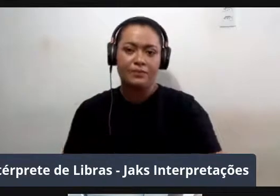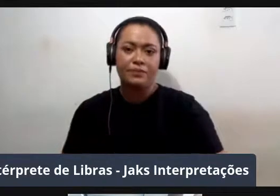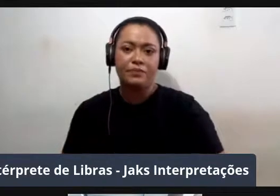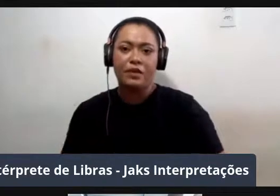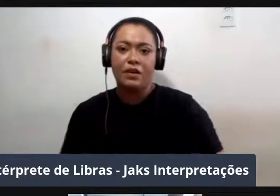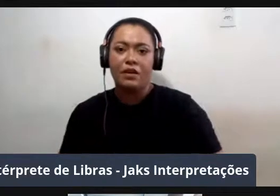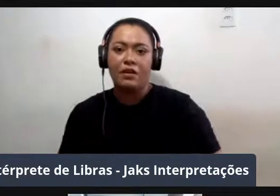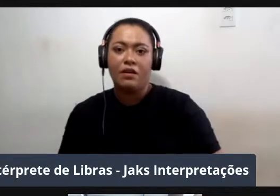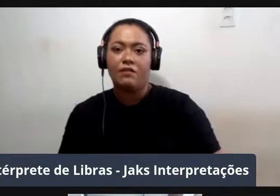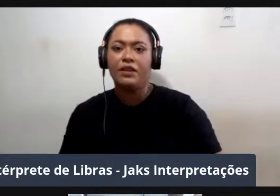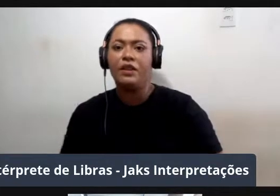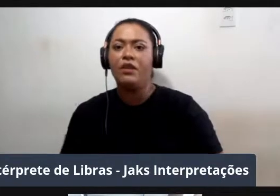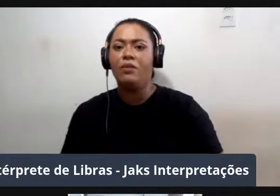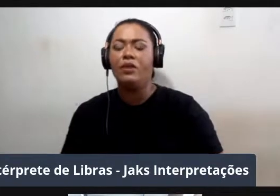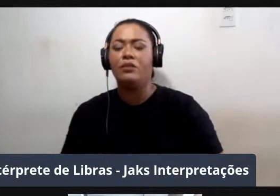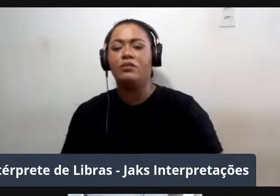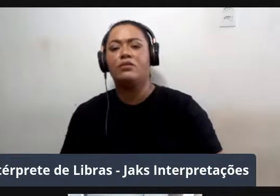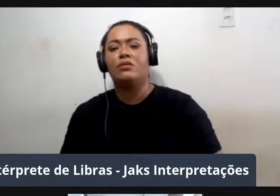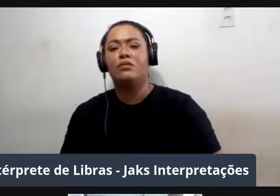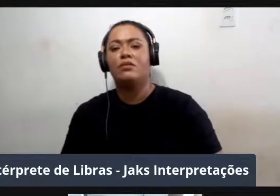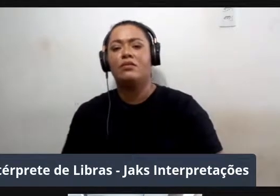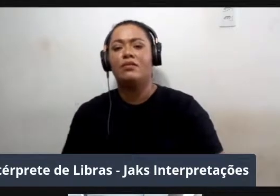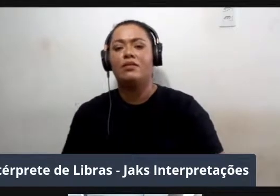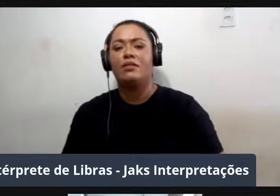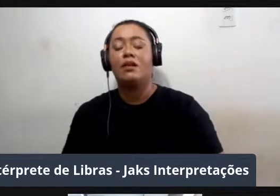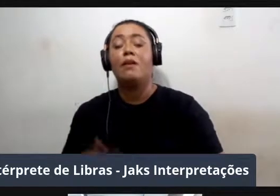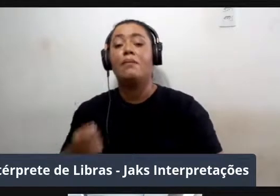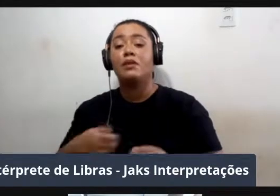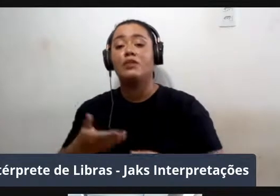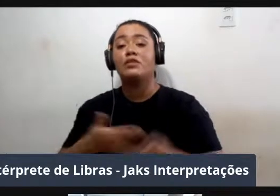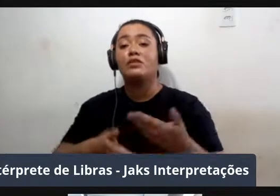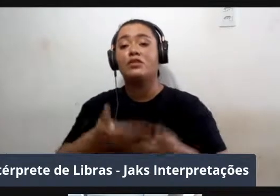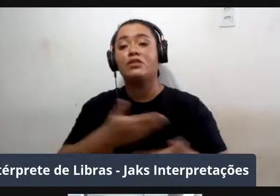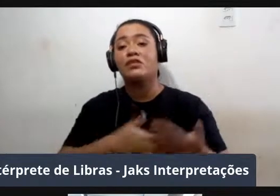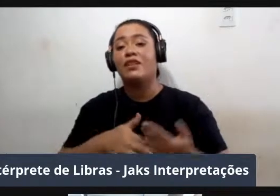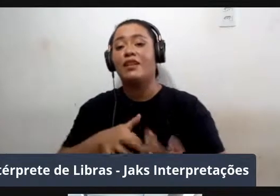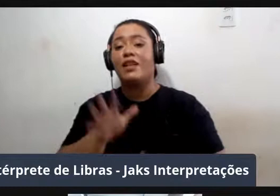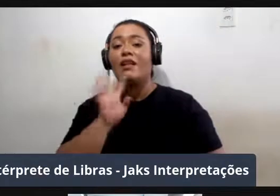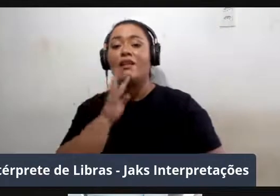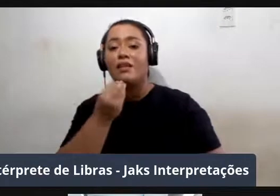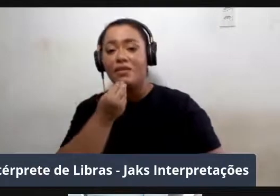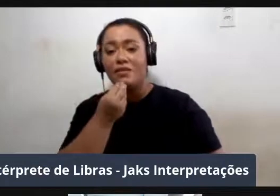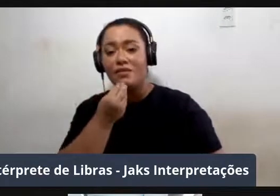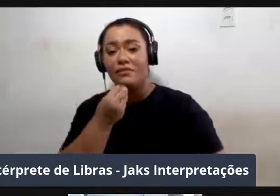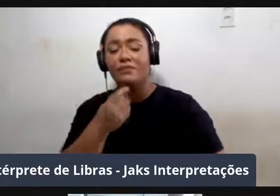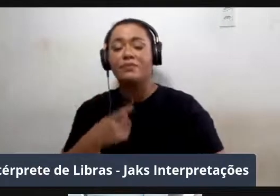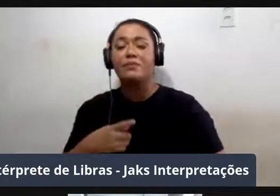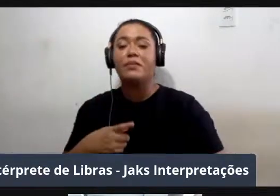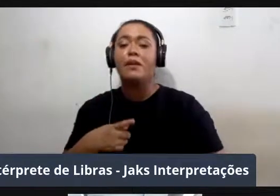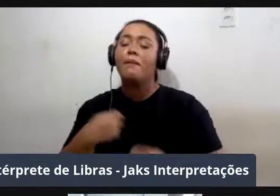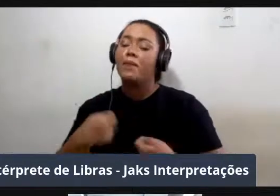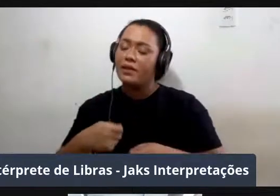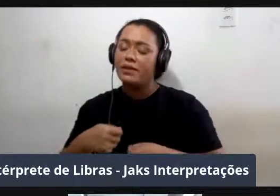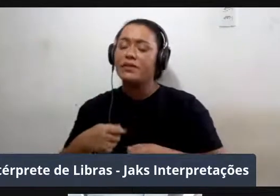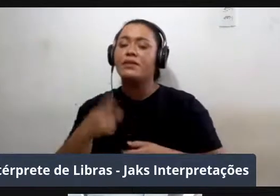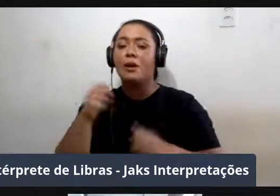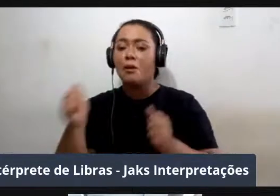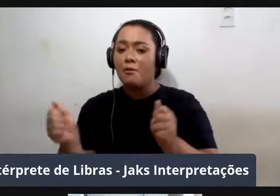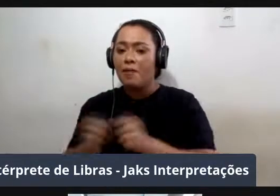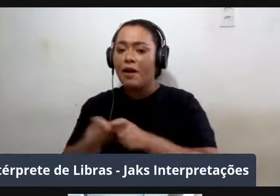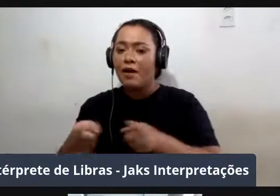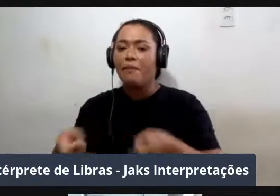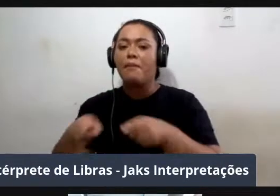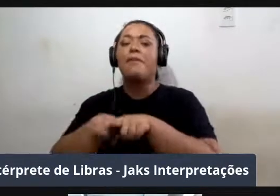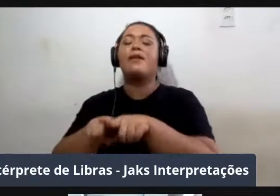Para realizar os encontros, para essa troca de conhecimento, aí a gente busca essa parceria do município, da secretaria,